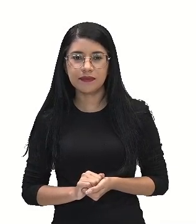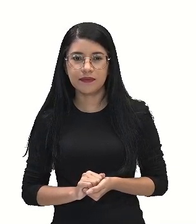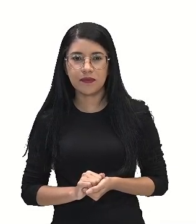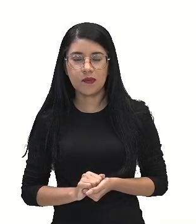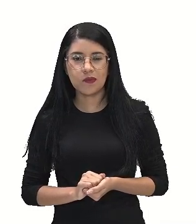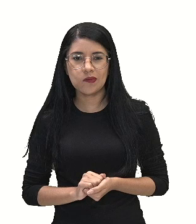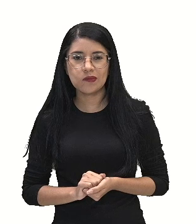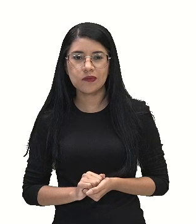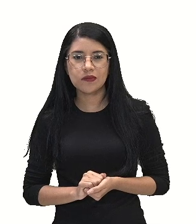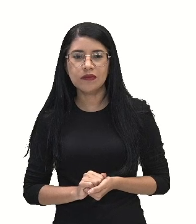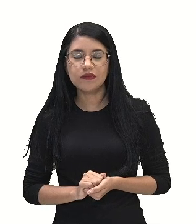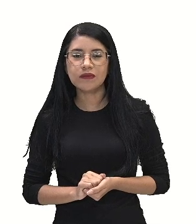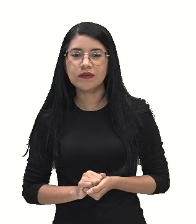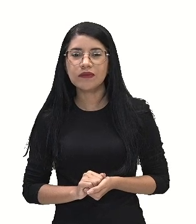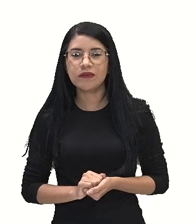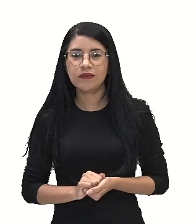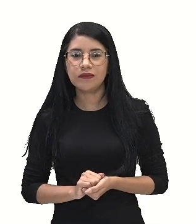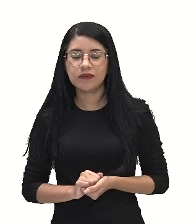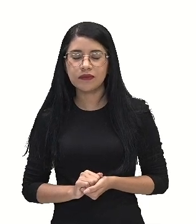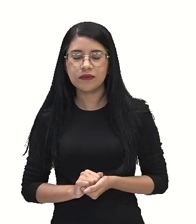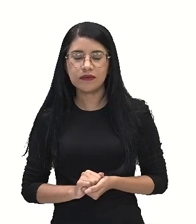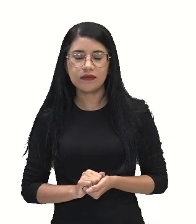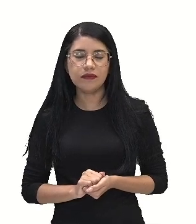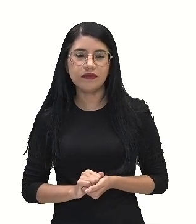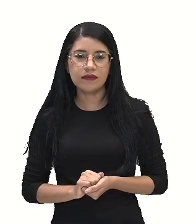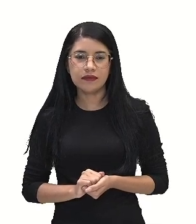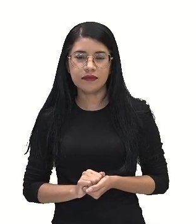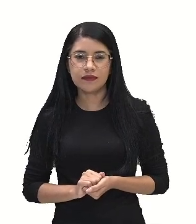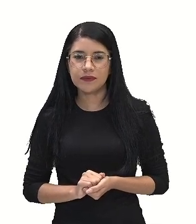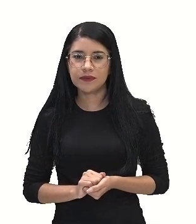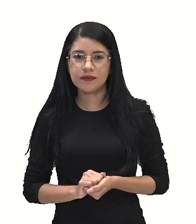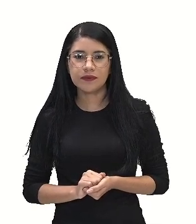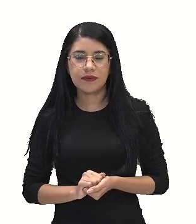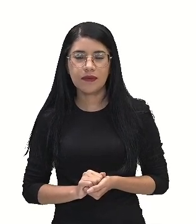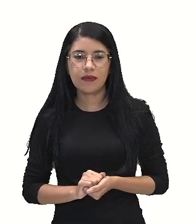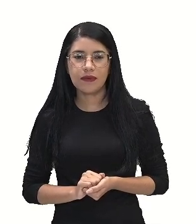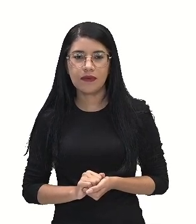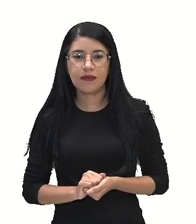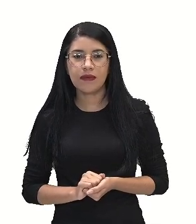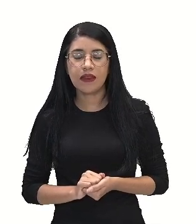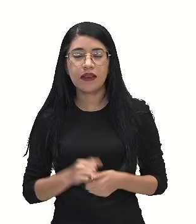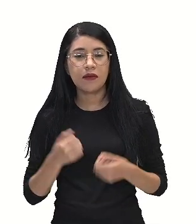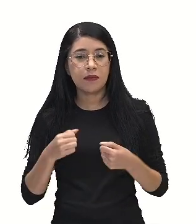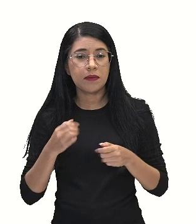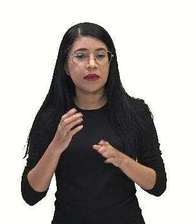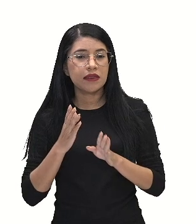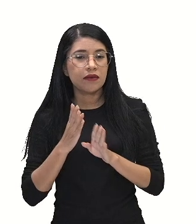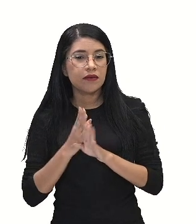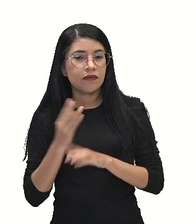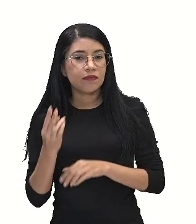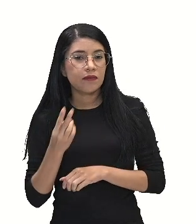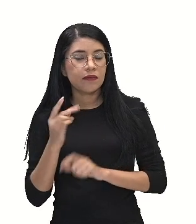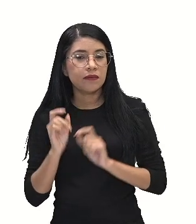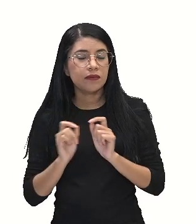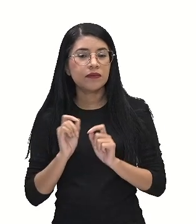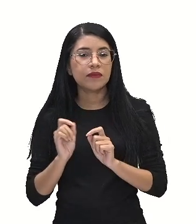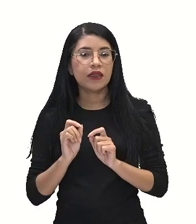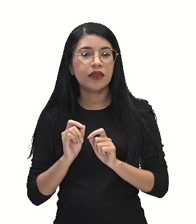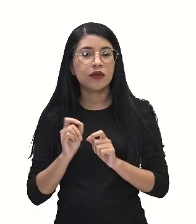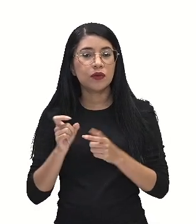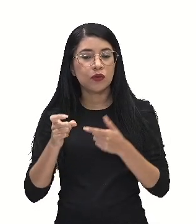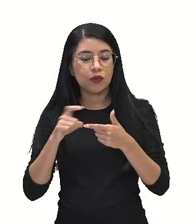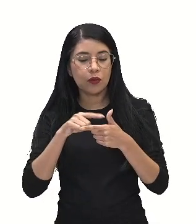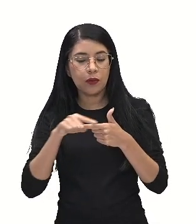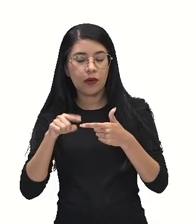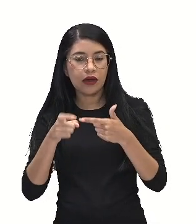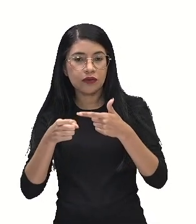temos? Veja, eu quero saber, né, quanto vale o valor de